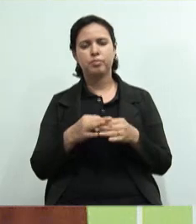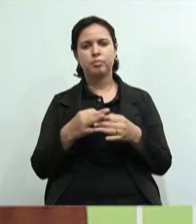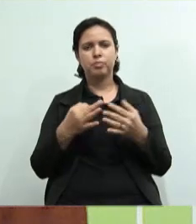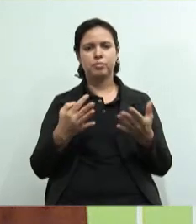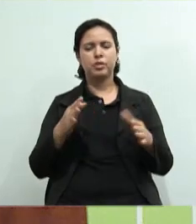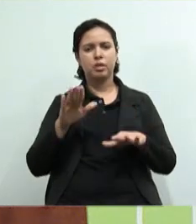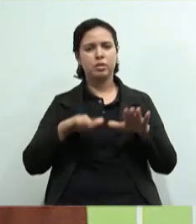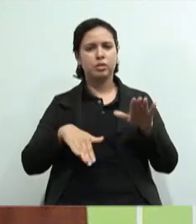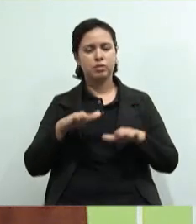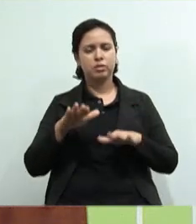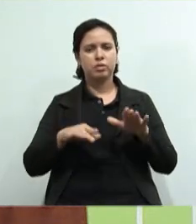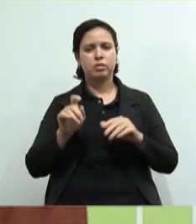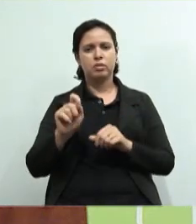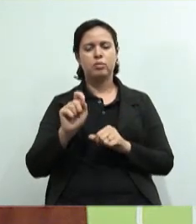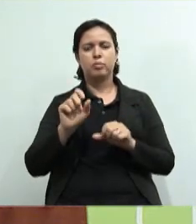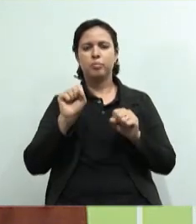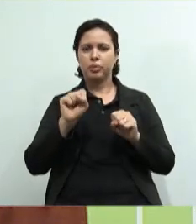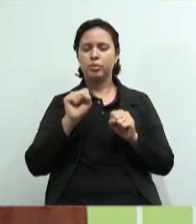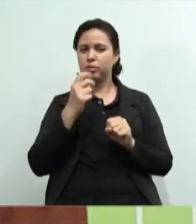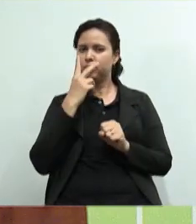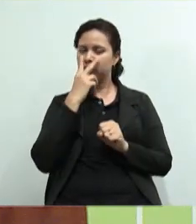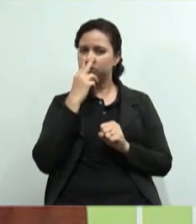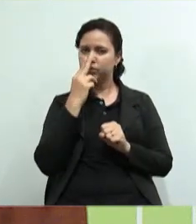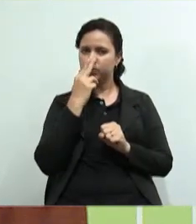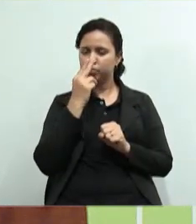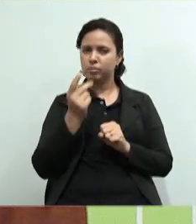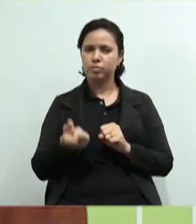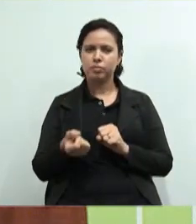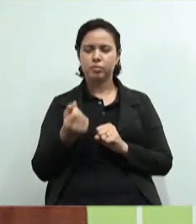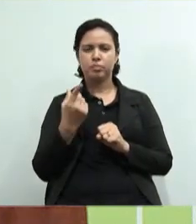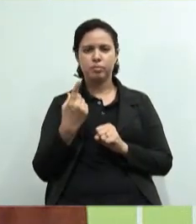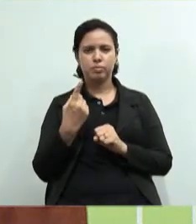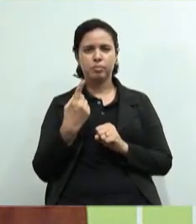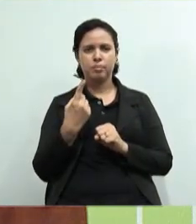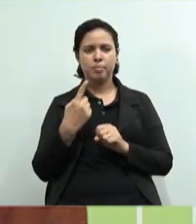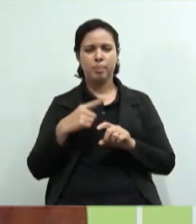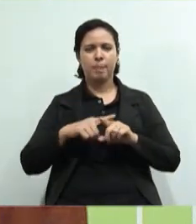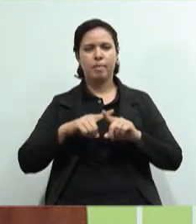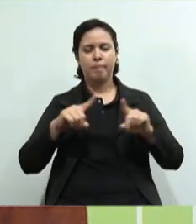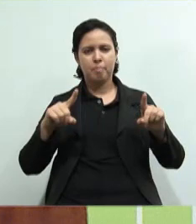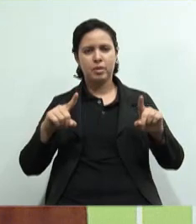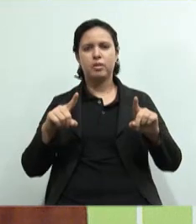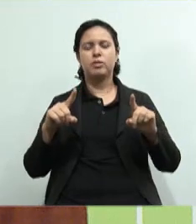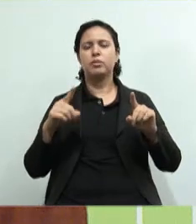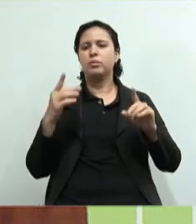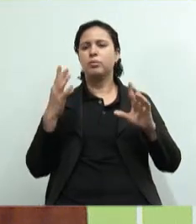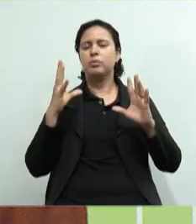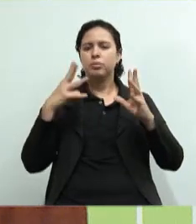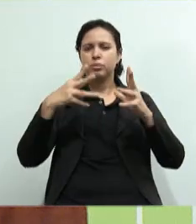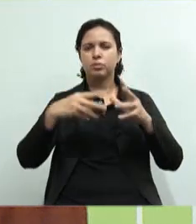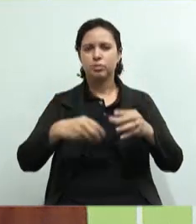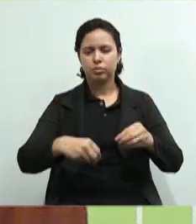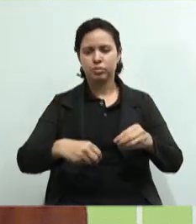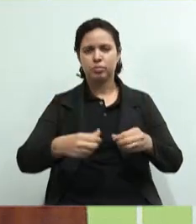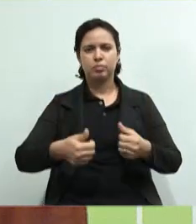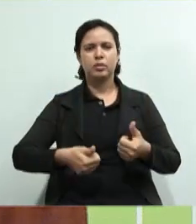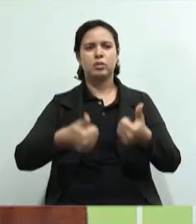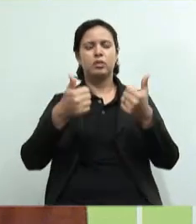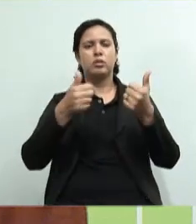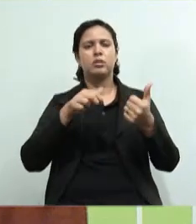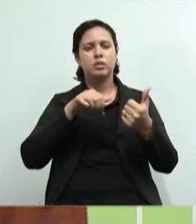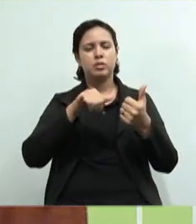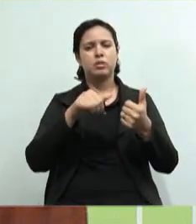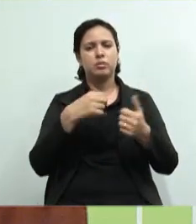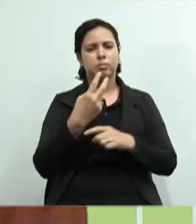às vezes, pode parecer estranho à primeira vista, mas as coisas funcionam muito melhor se a gente